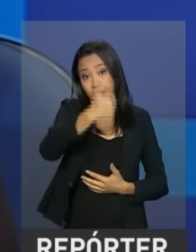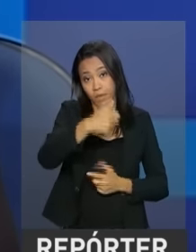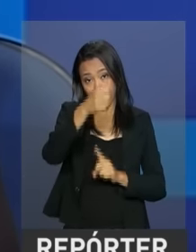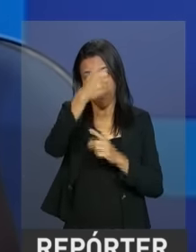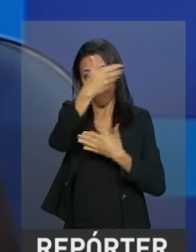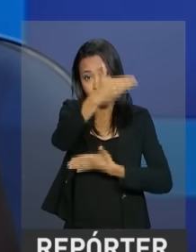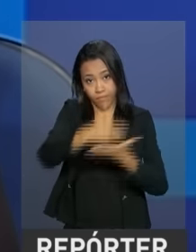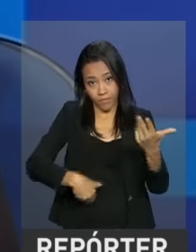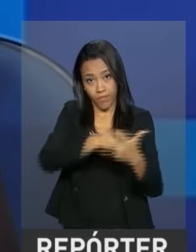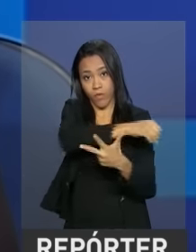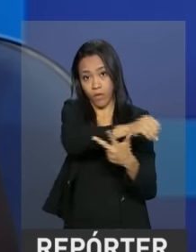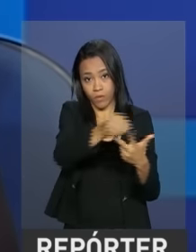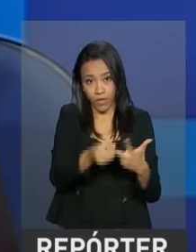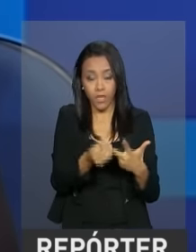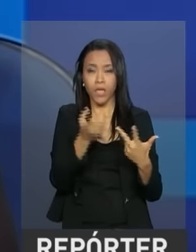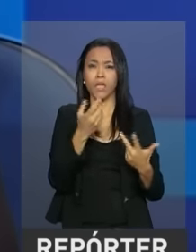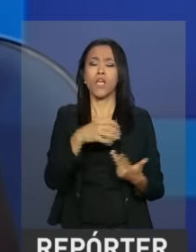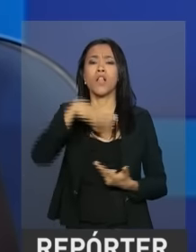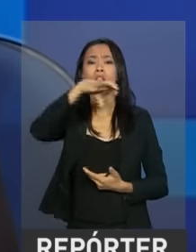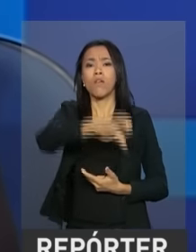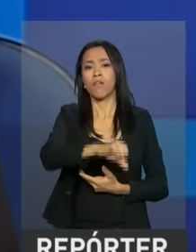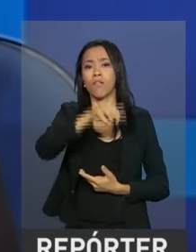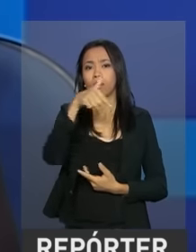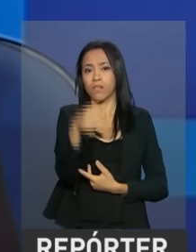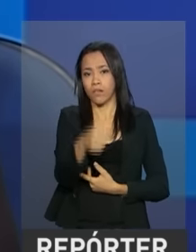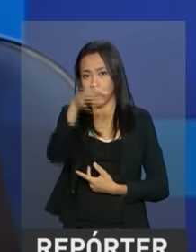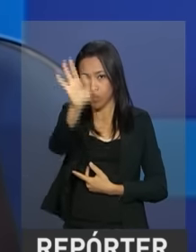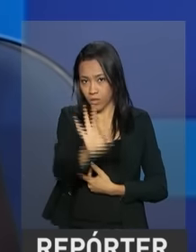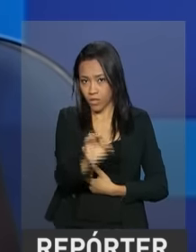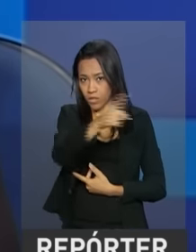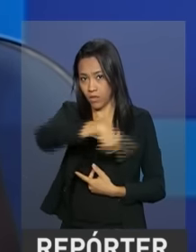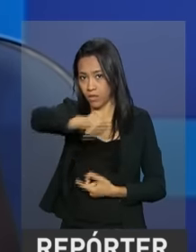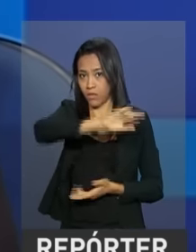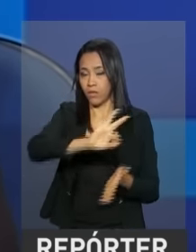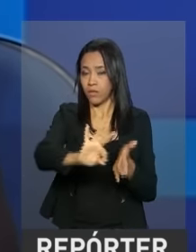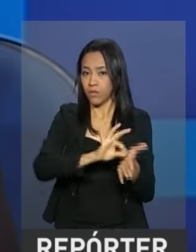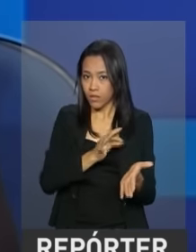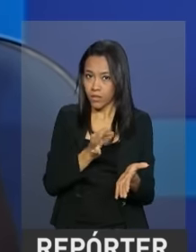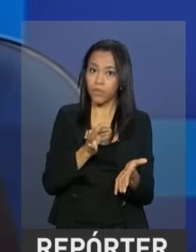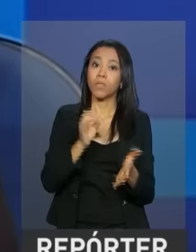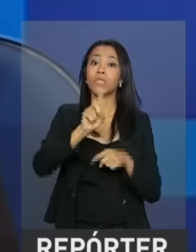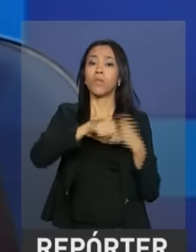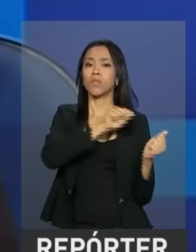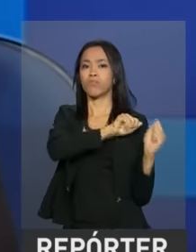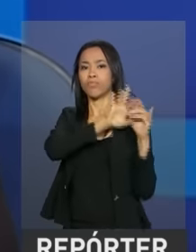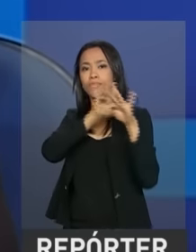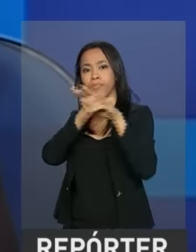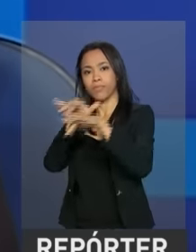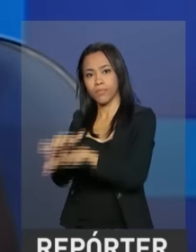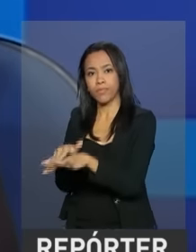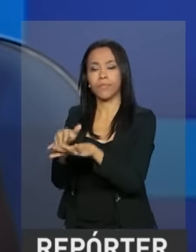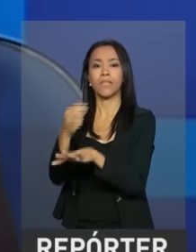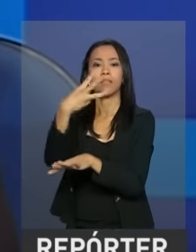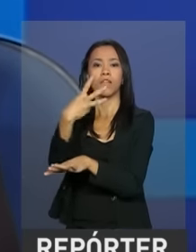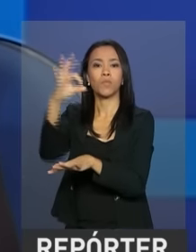versão com aplicação para 97% dos inscritos e remec